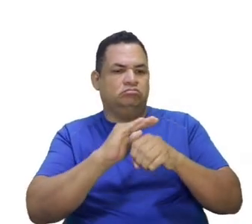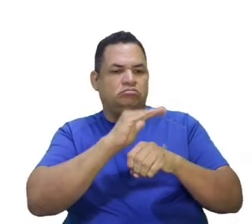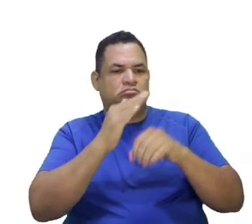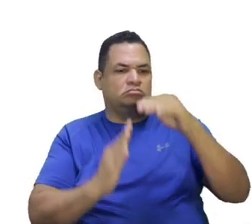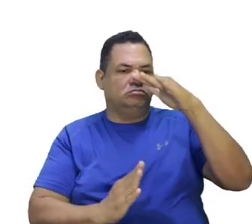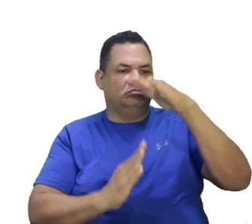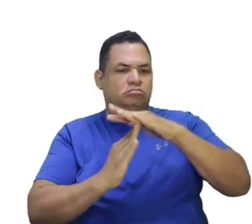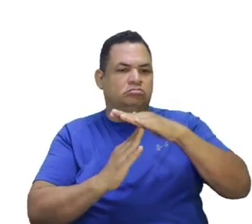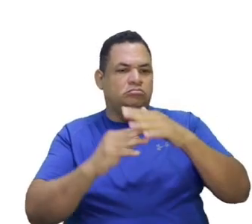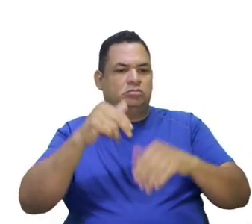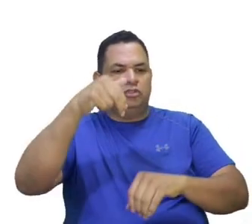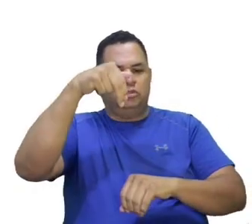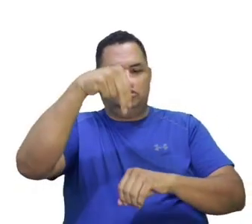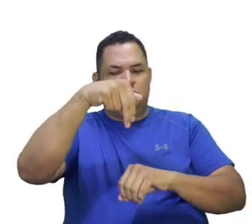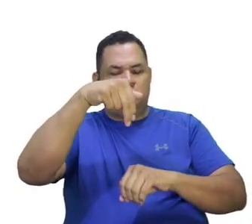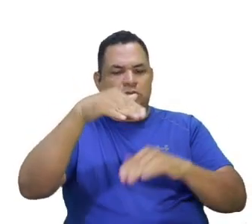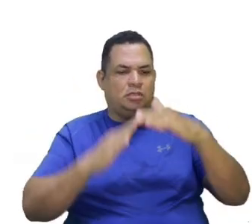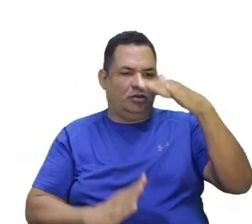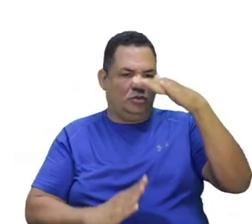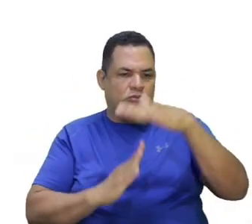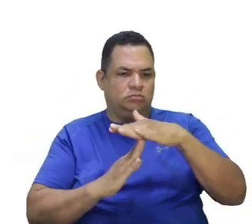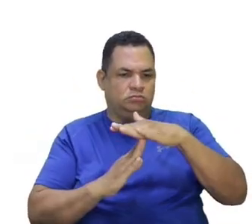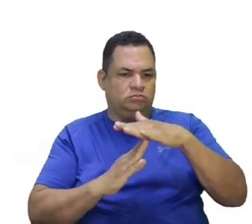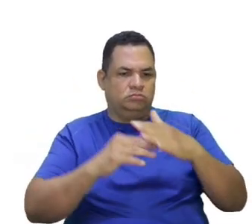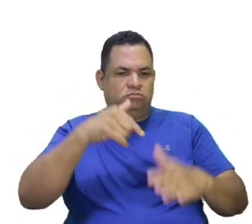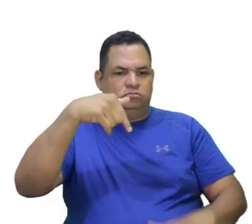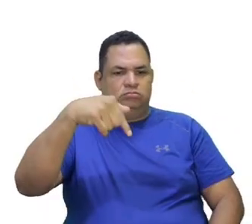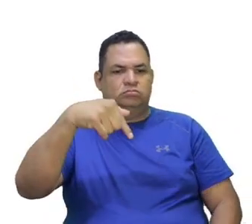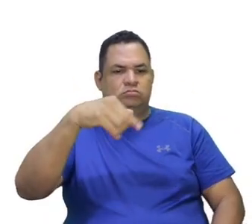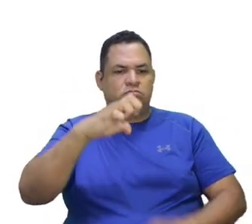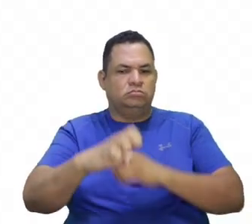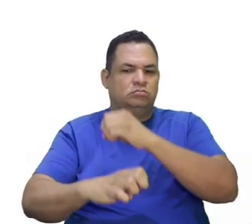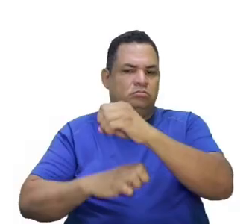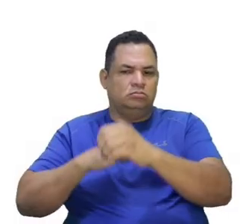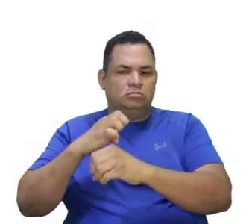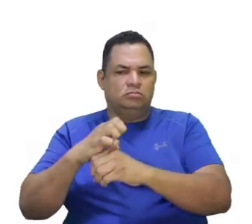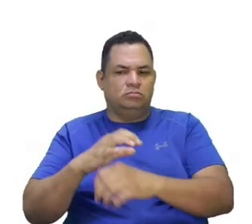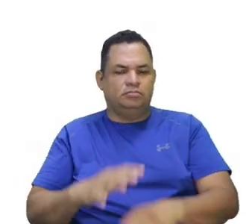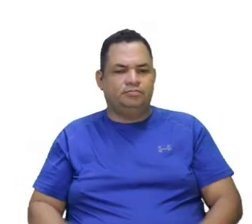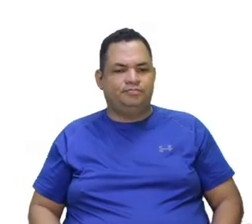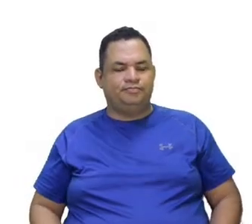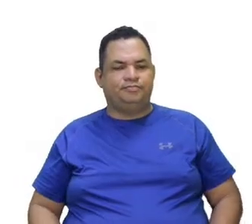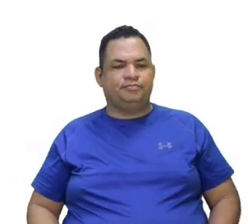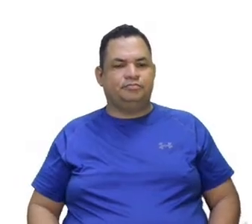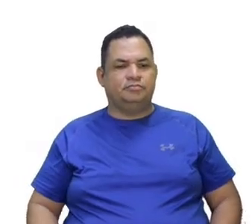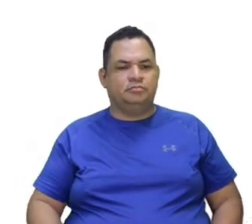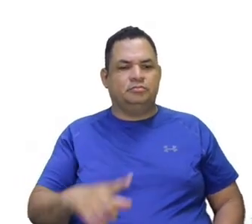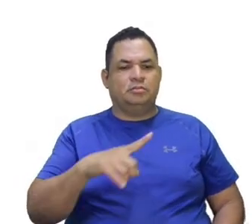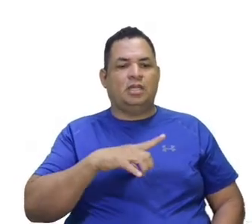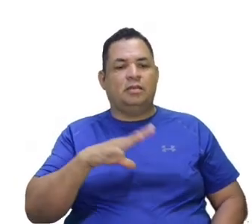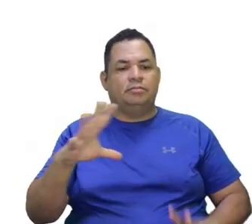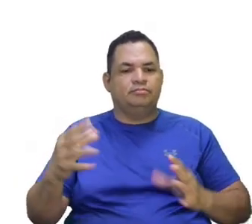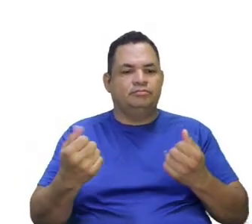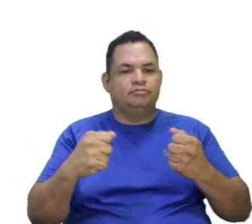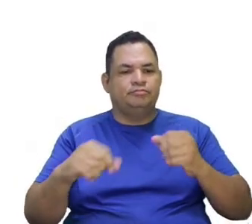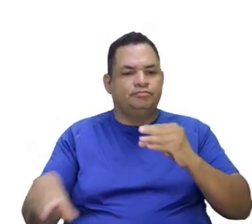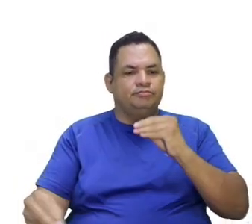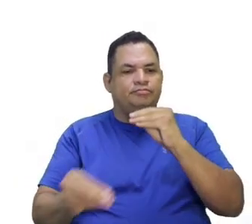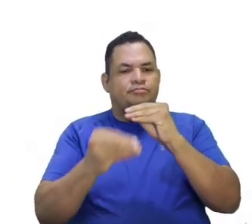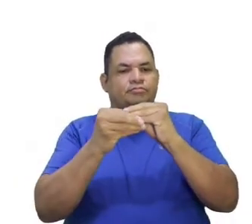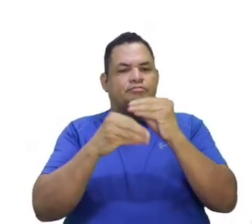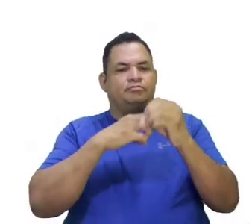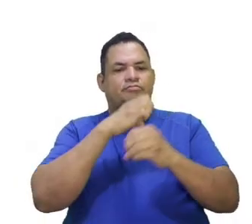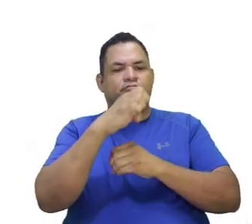valência dele, que é a camada N, onde ele tem 7 elétrons. Ele tem tendência de ganhar um elétron, então significa que ele